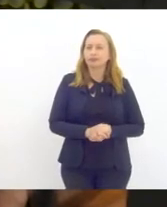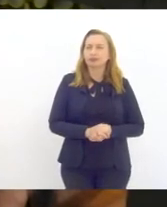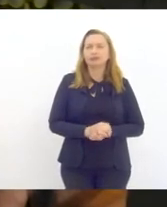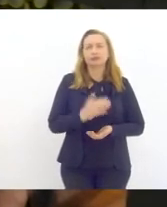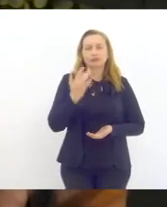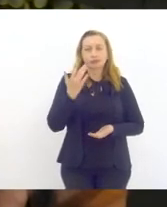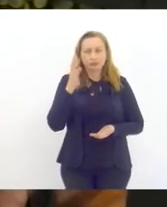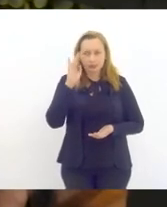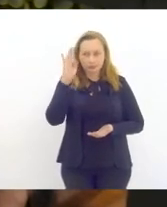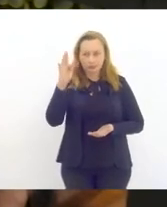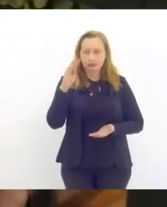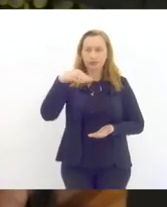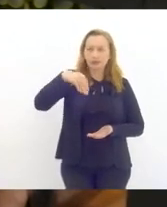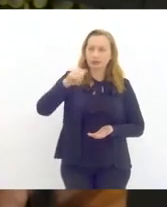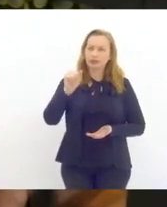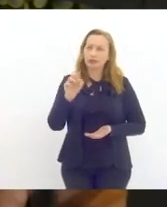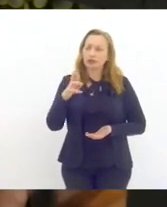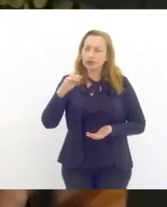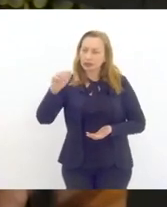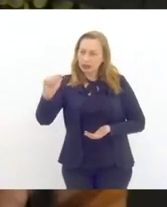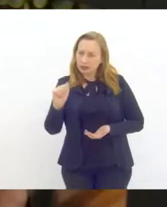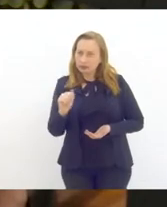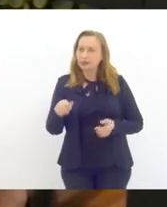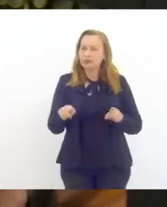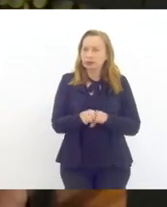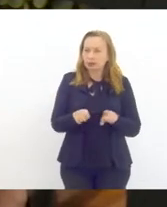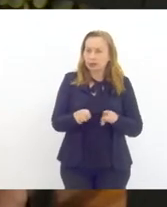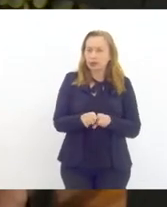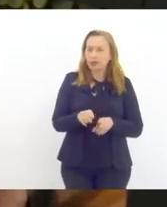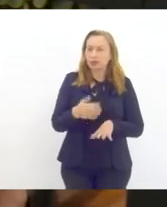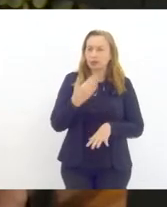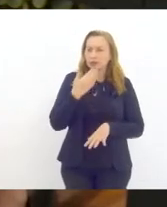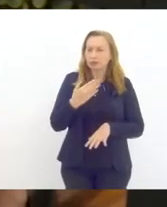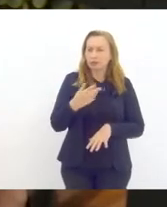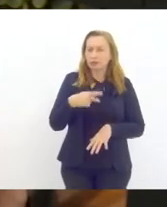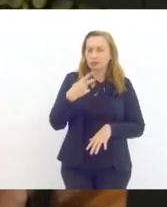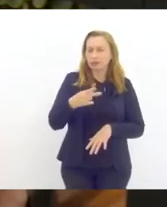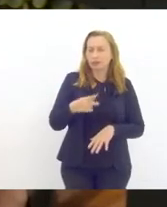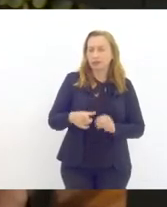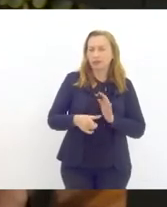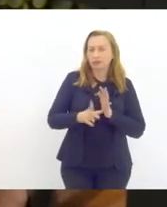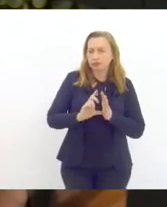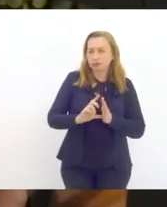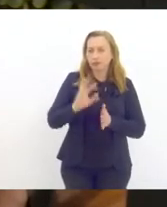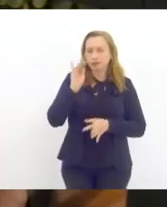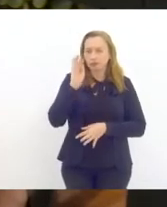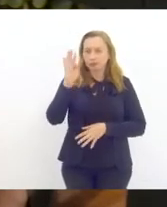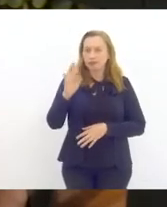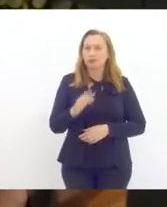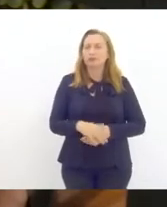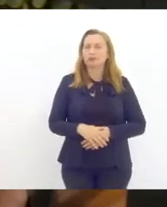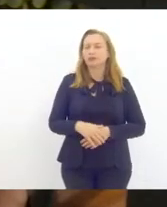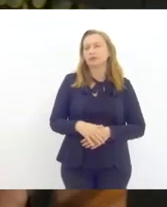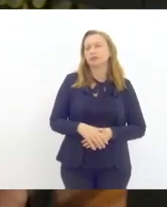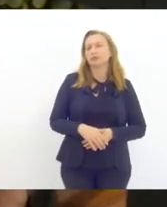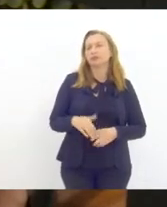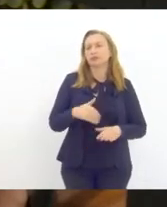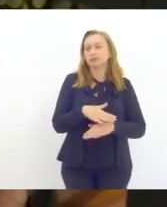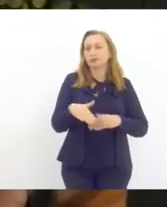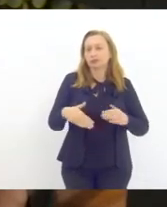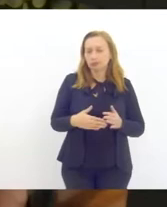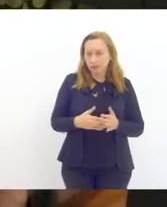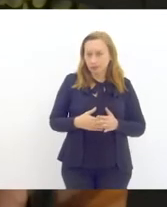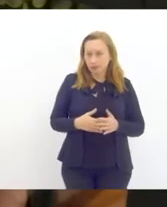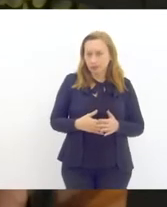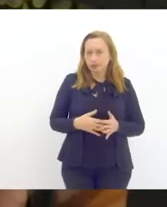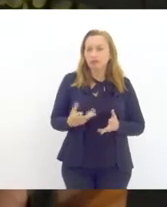secretária Marília tenha preferido, né, que eu falasse antes, a respeito do seguinte ponto. Nós temos todas as